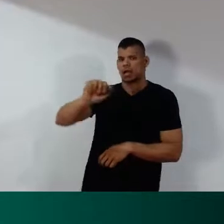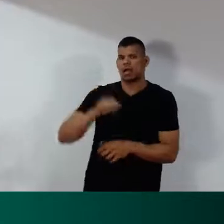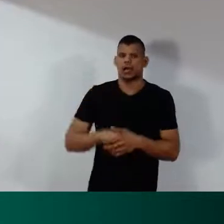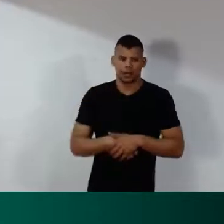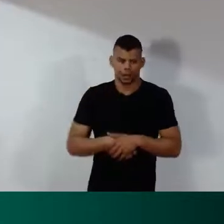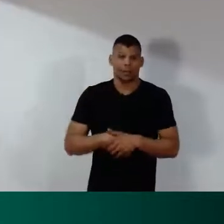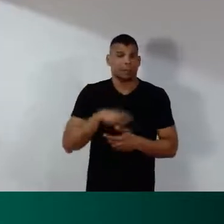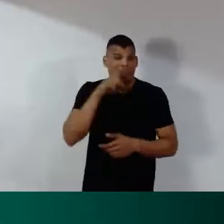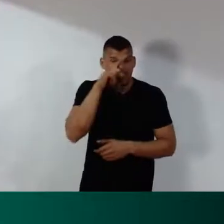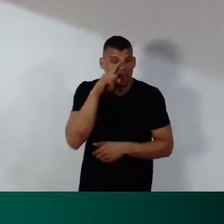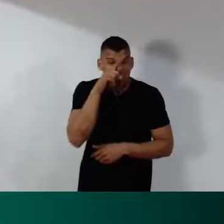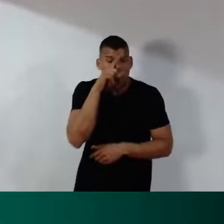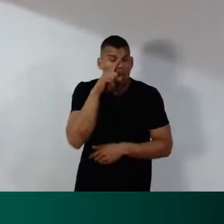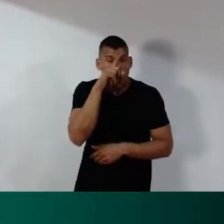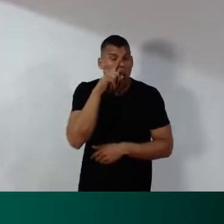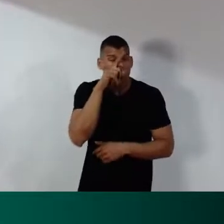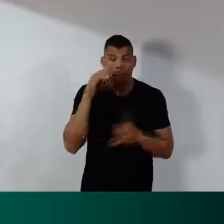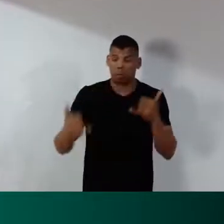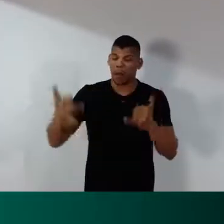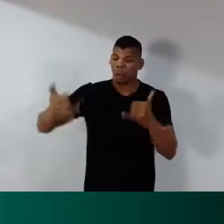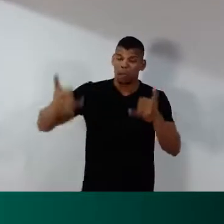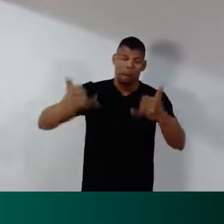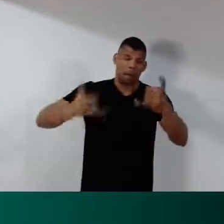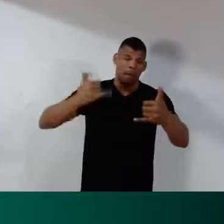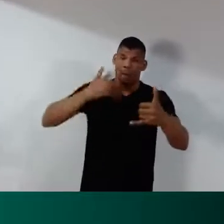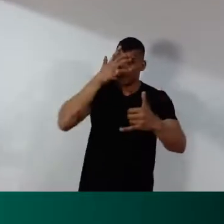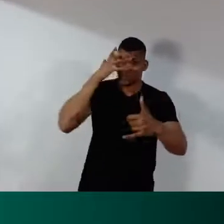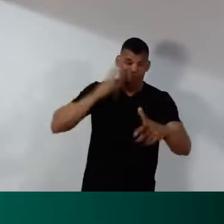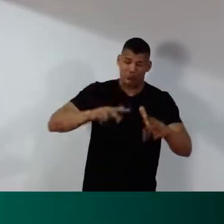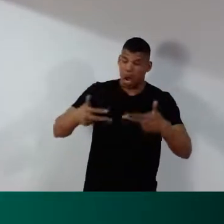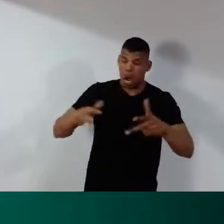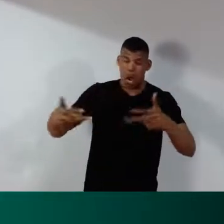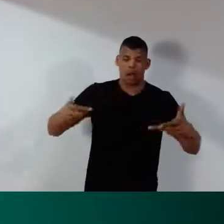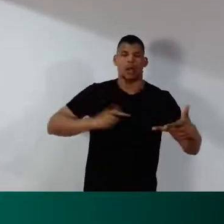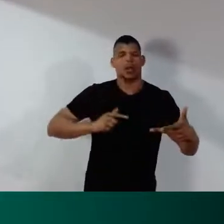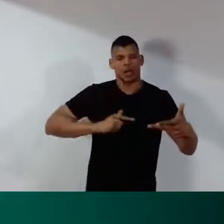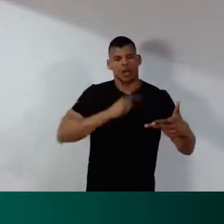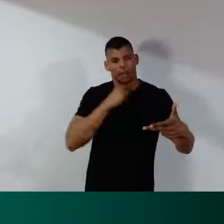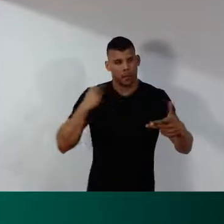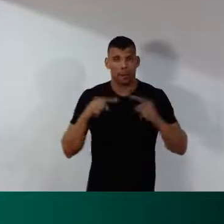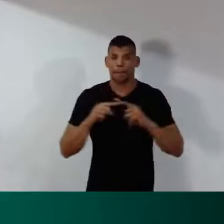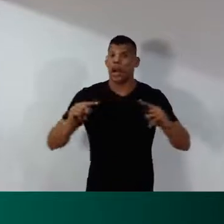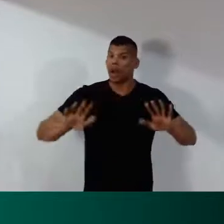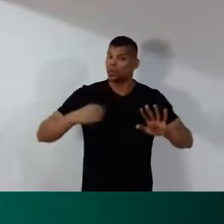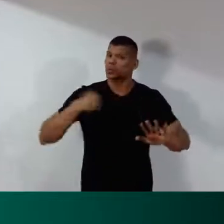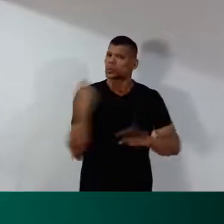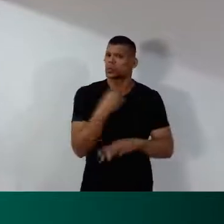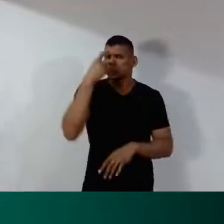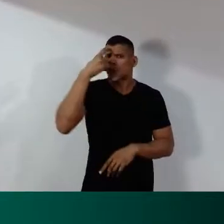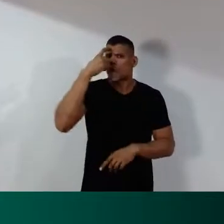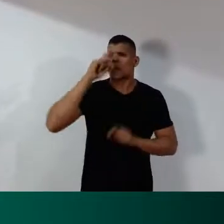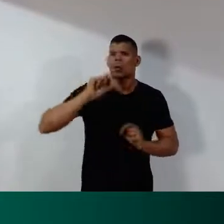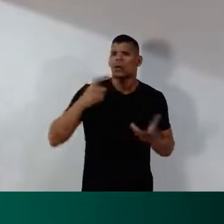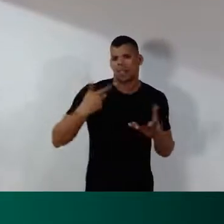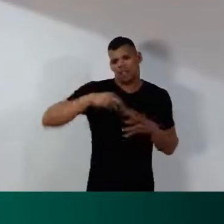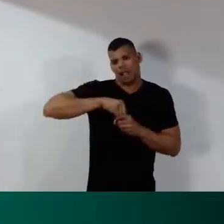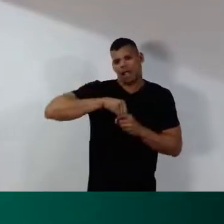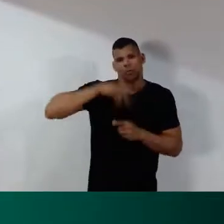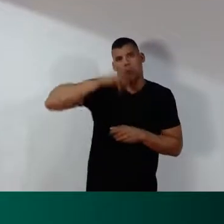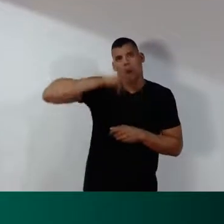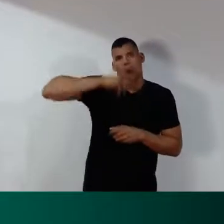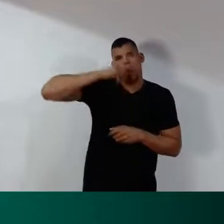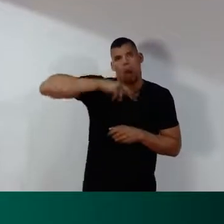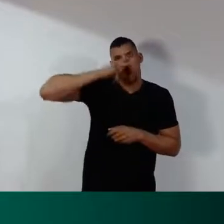região de perigo mesmo já era rolava muita bala muita gente morrendo mas a gente tinha noção de que a gente tem que sair de casa né